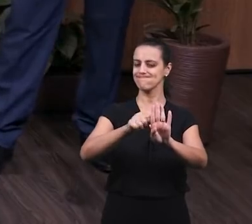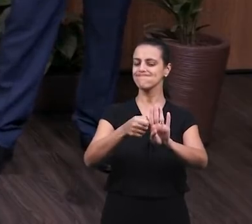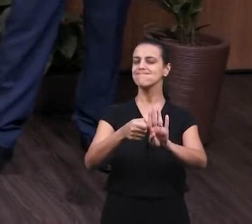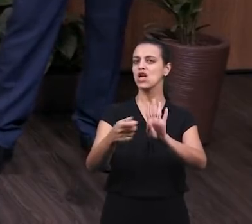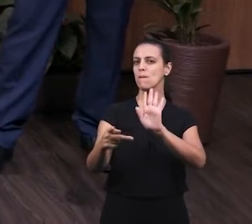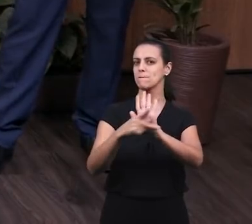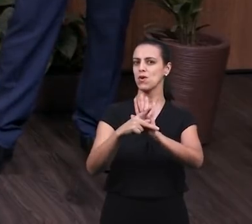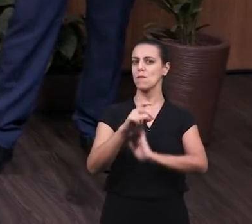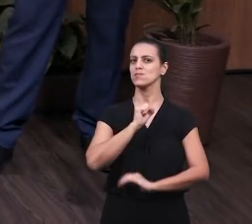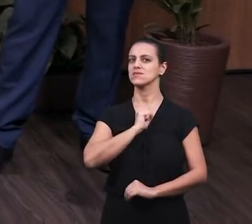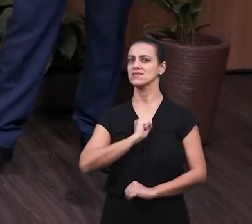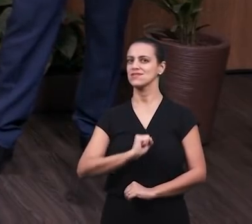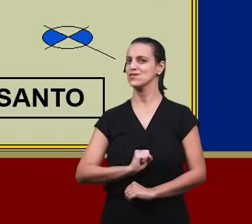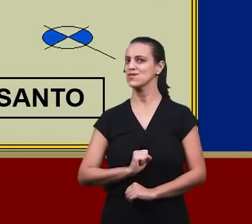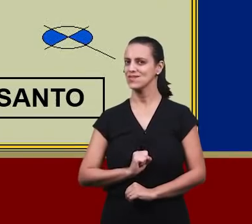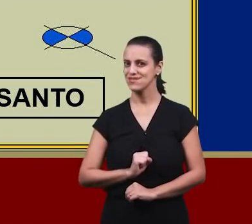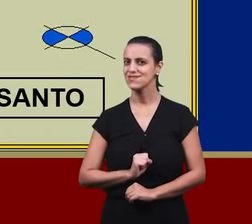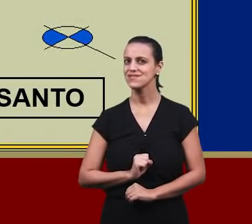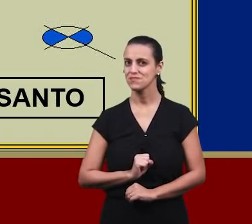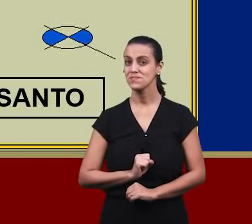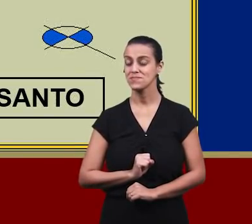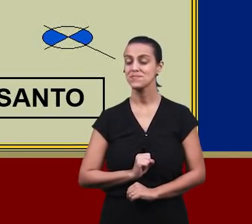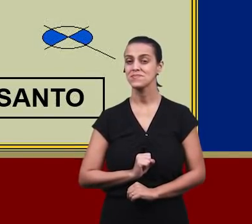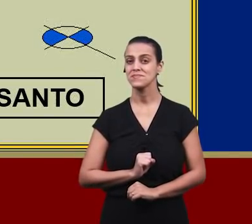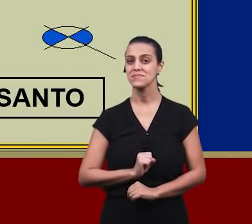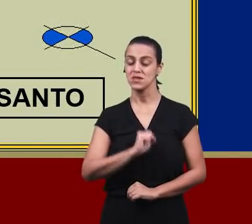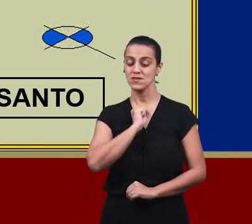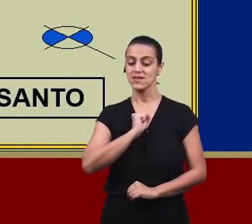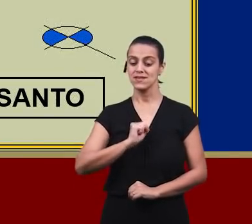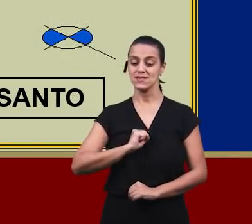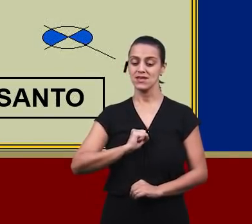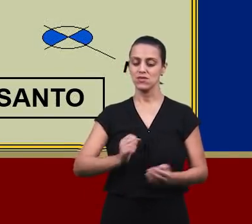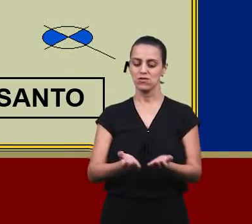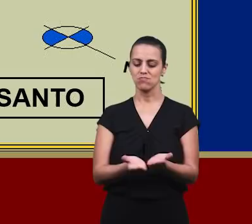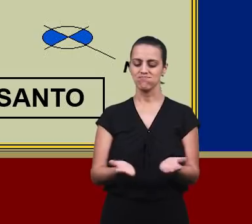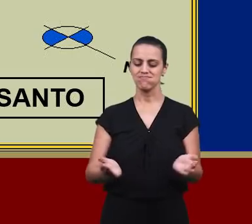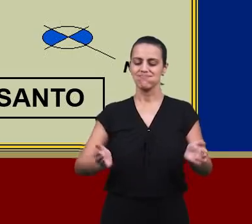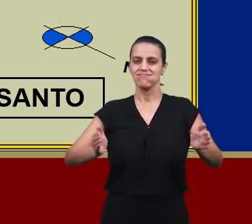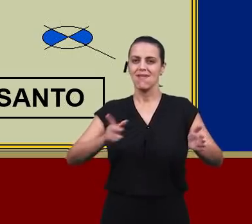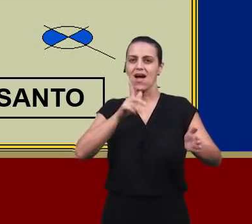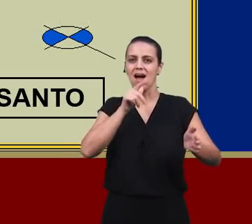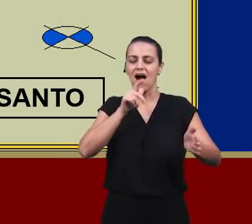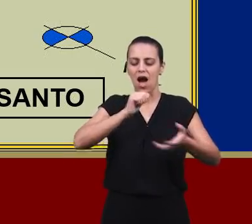O sacerdote passava pela bacia de bronze para se lavar, o que